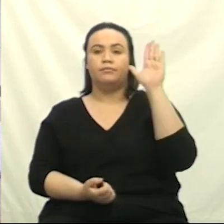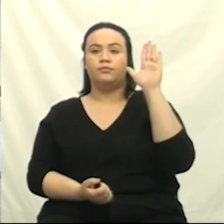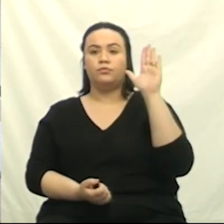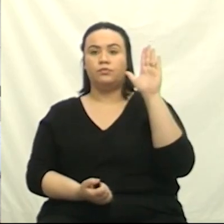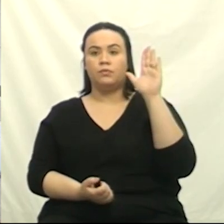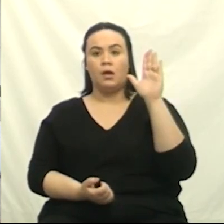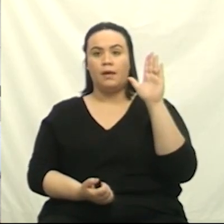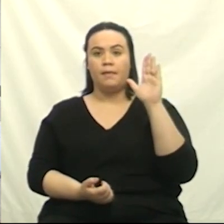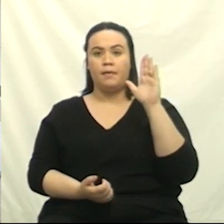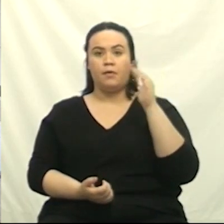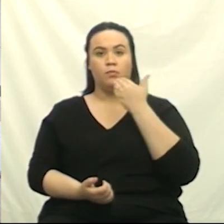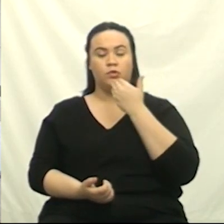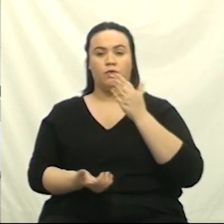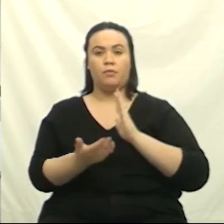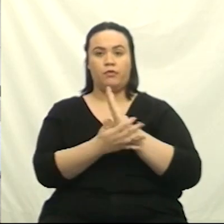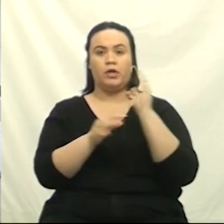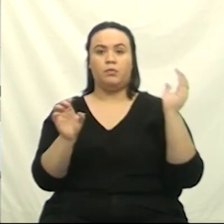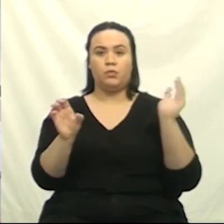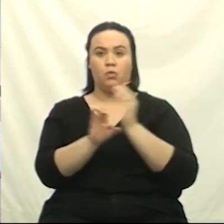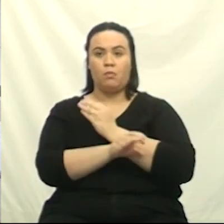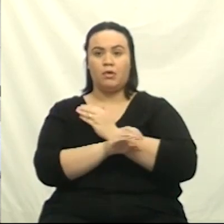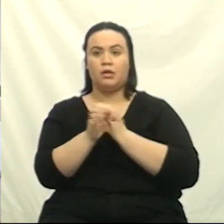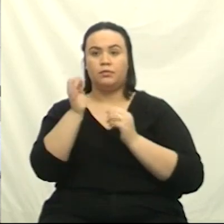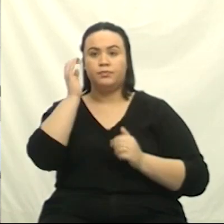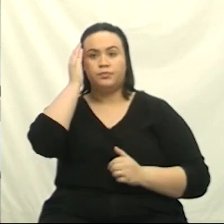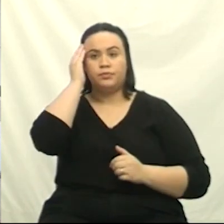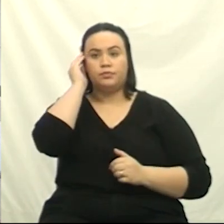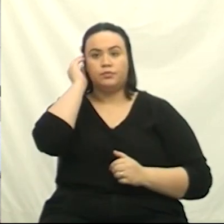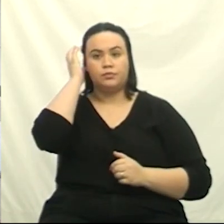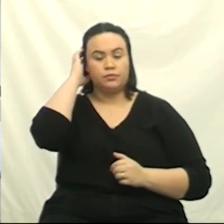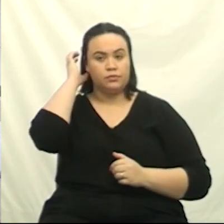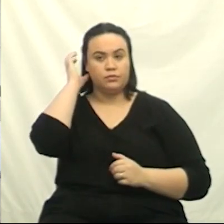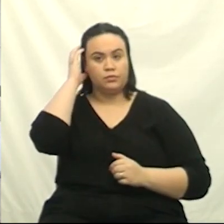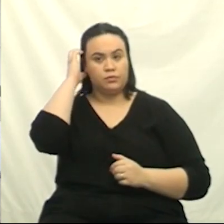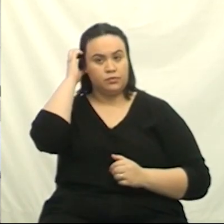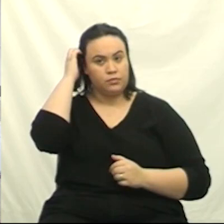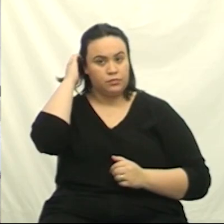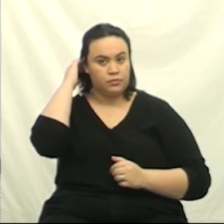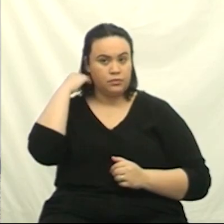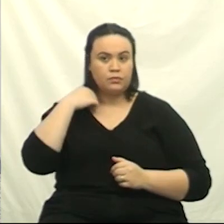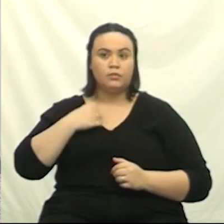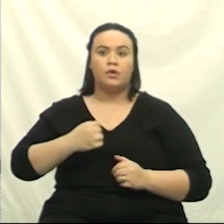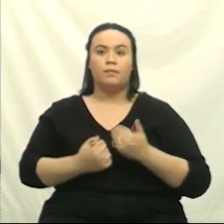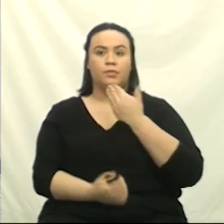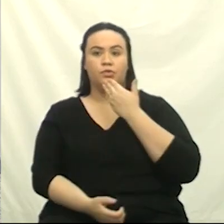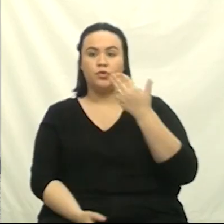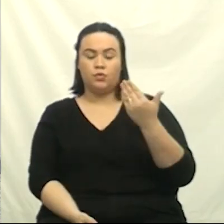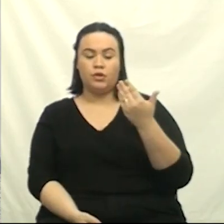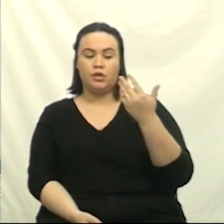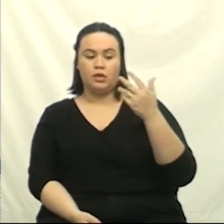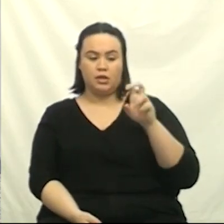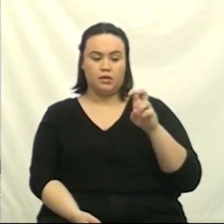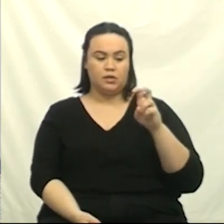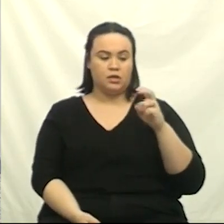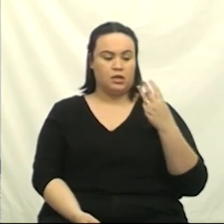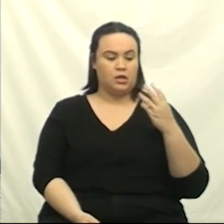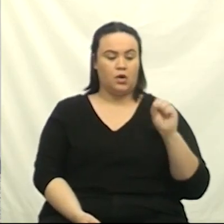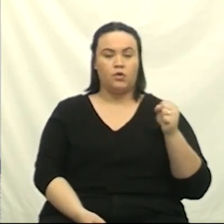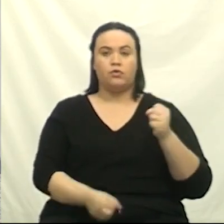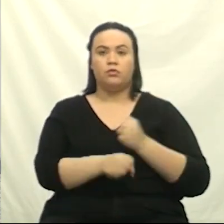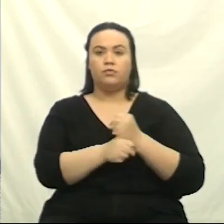manifesta requerimento foi aprovado por unanimidade requerimento 538 barra 2023